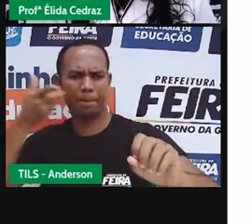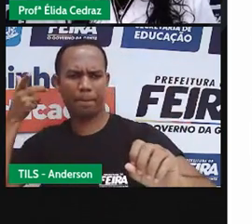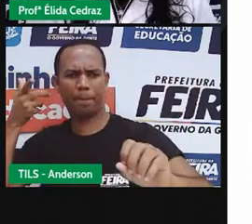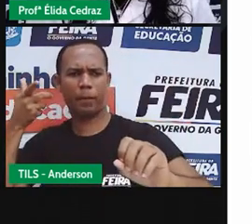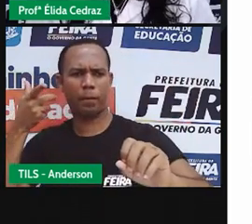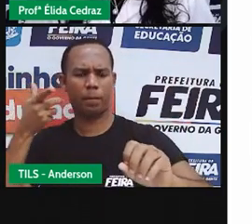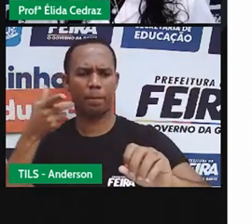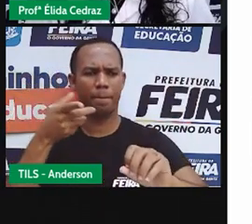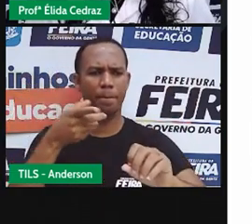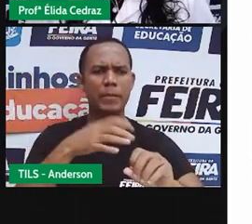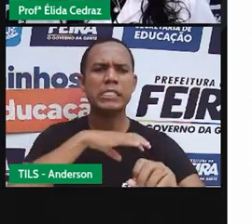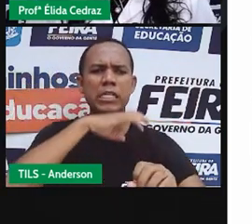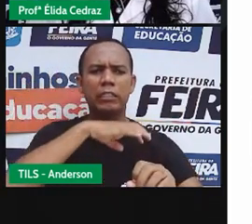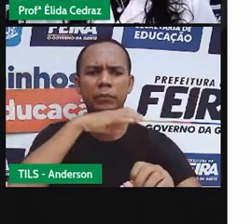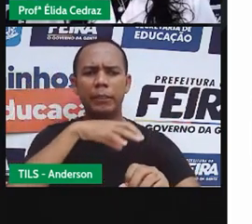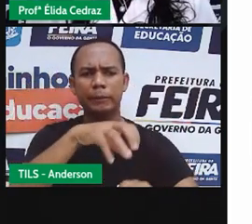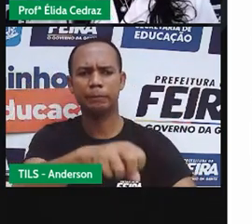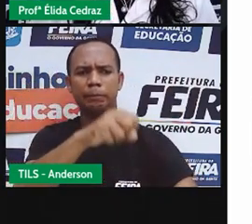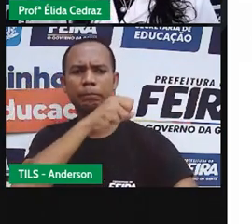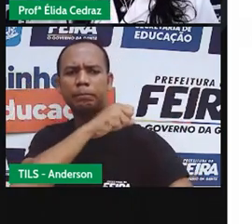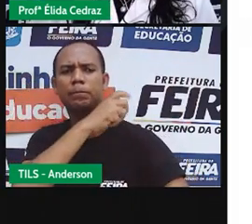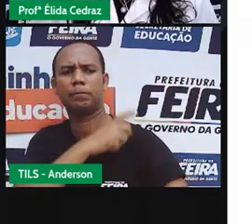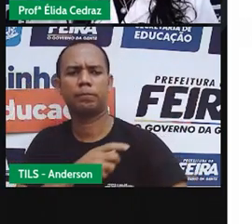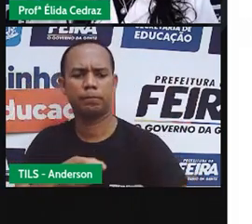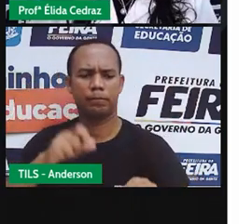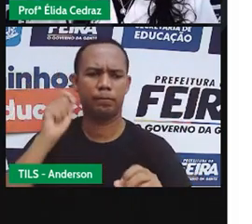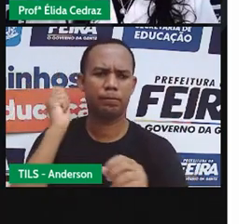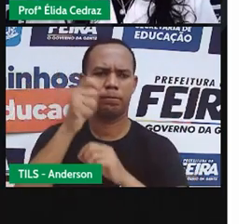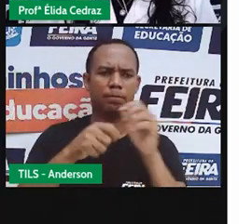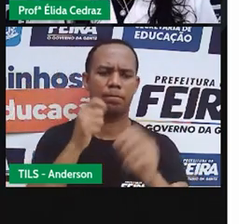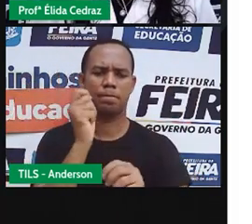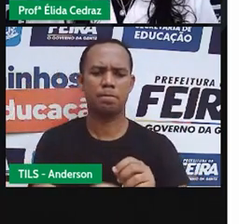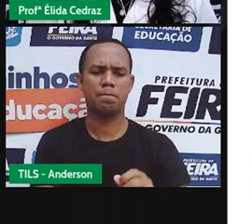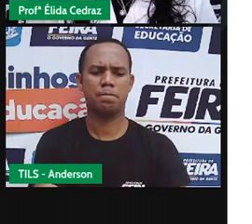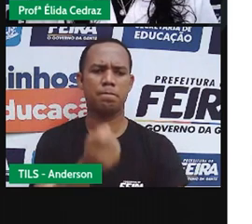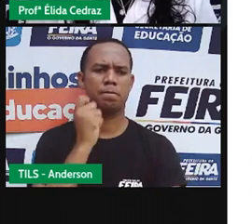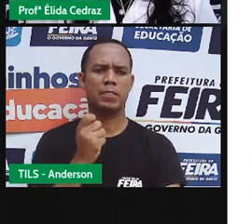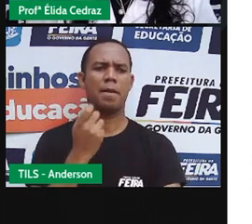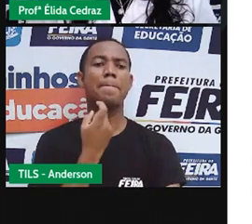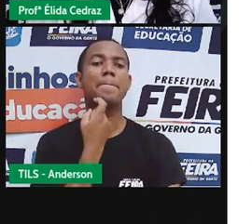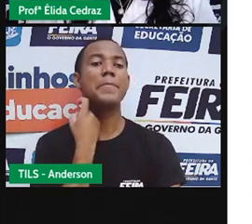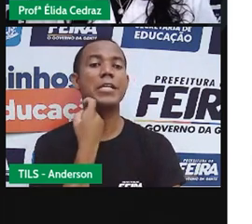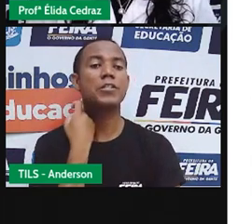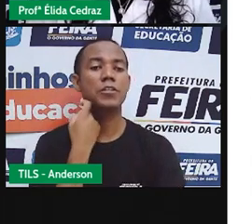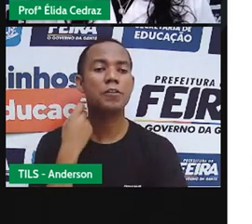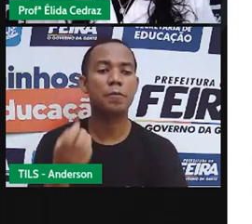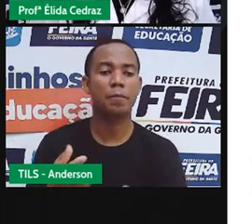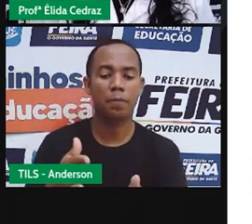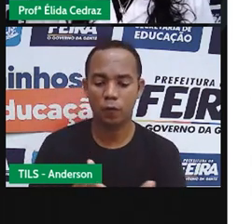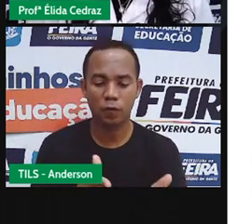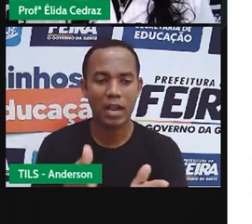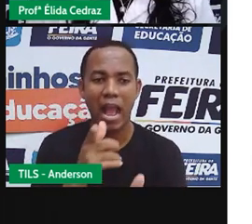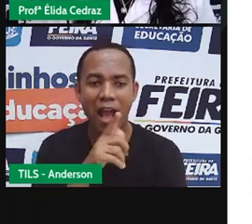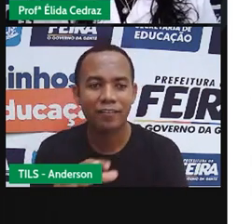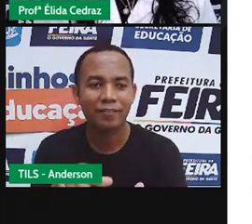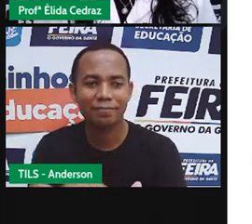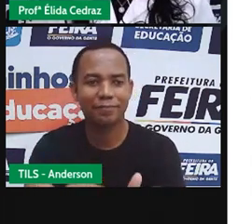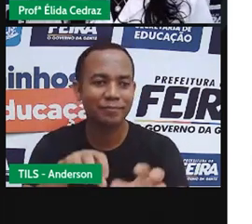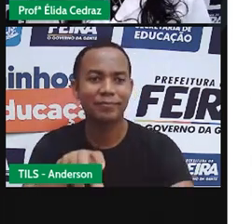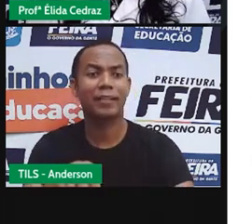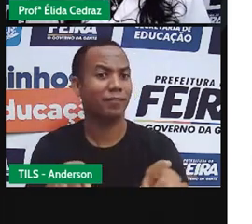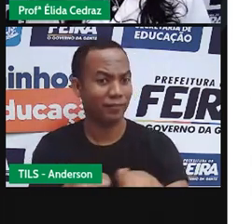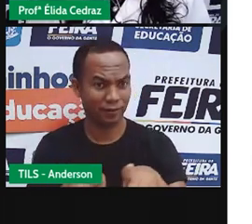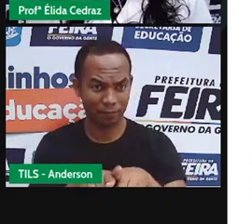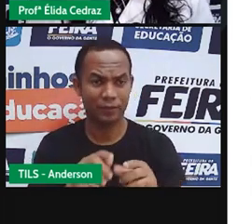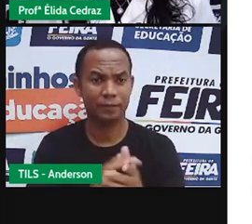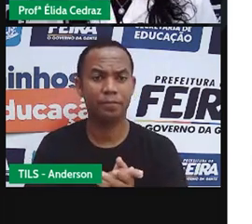agricultura. Essas atividades ainda são praticadas, mas diminuíram com as transformações ocorridas com o